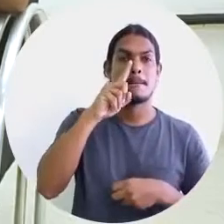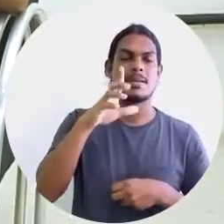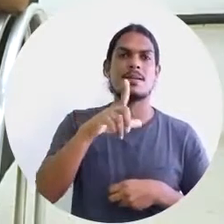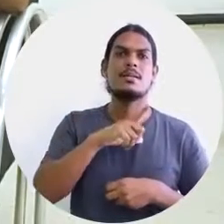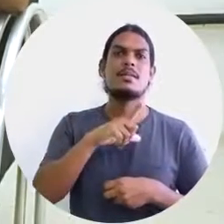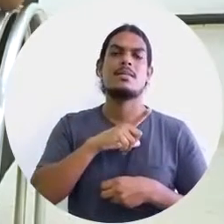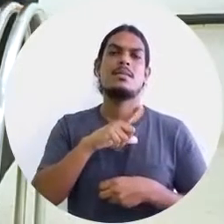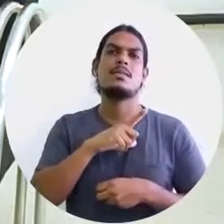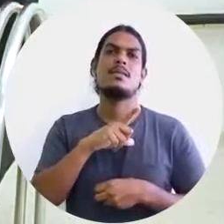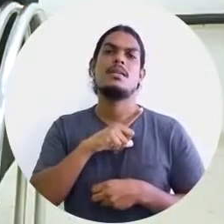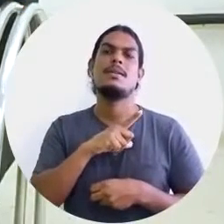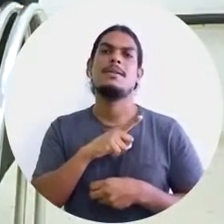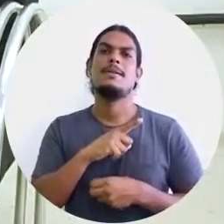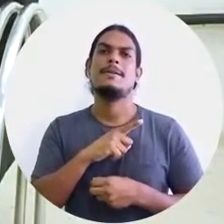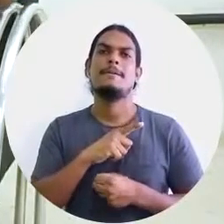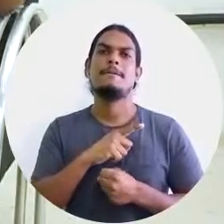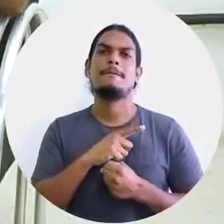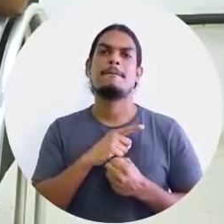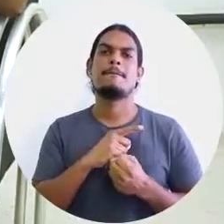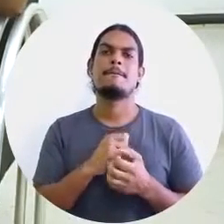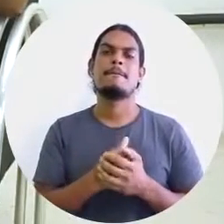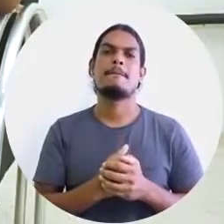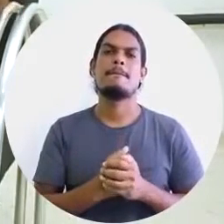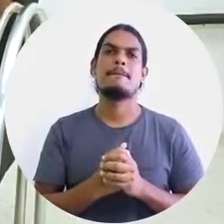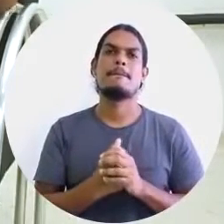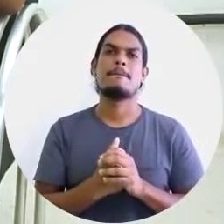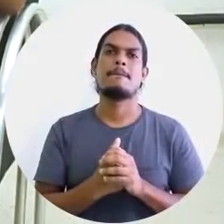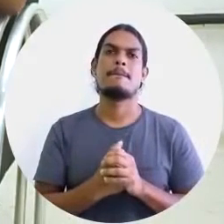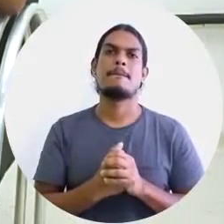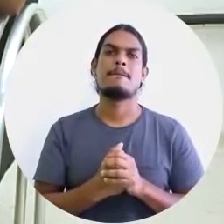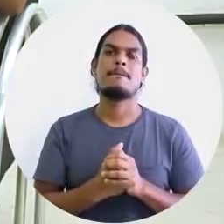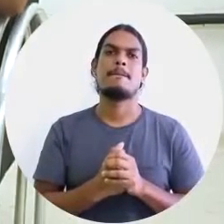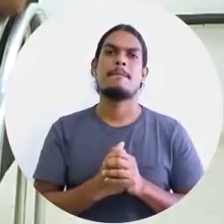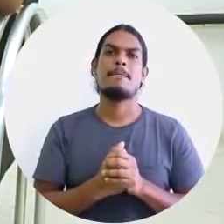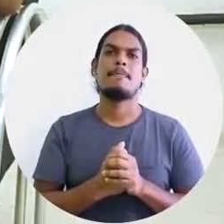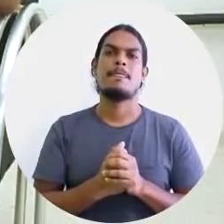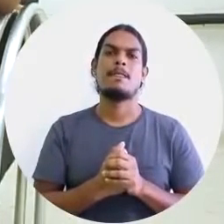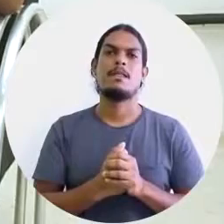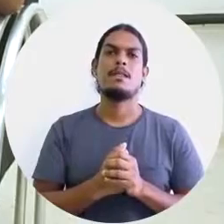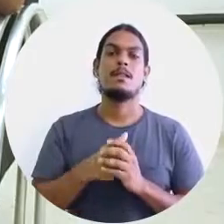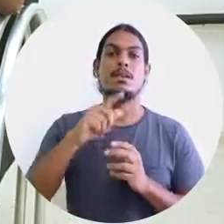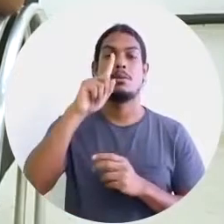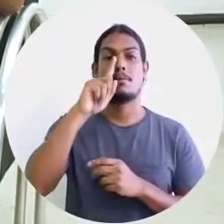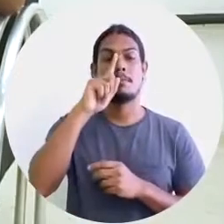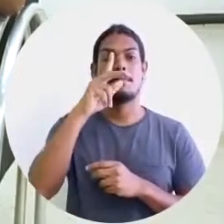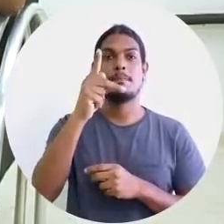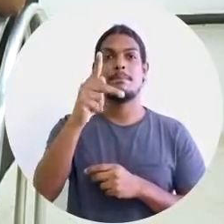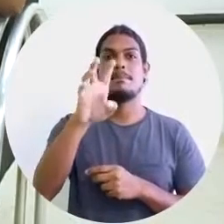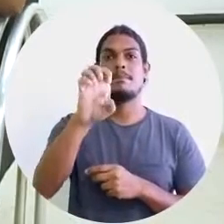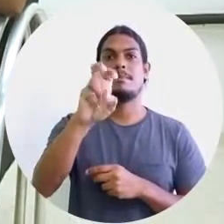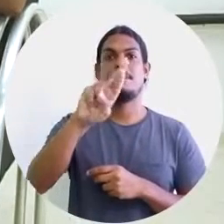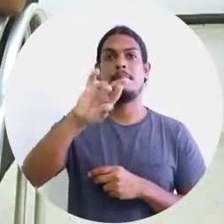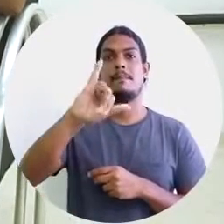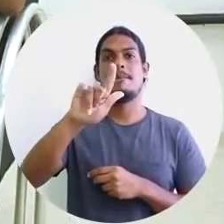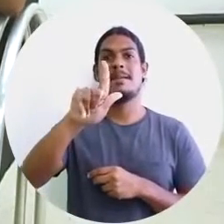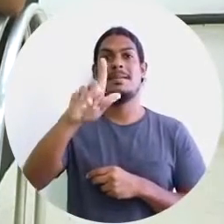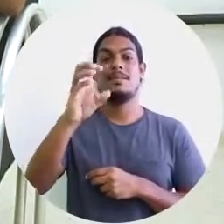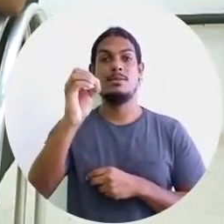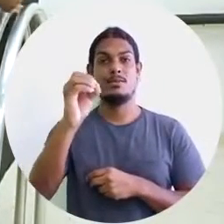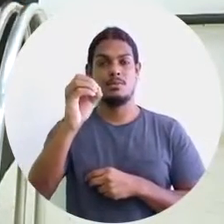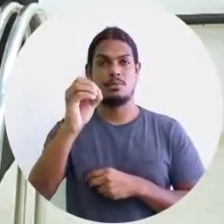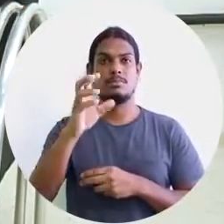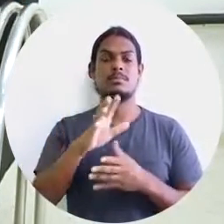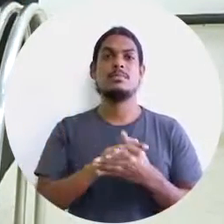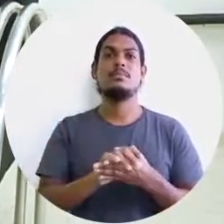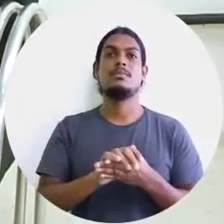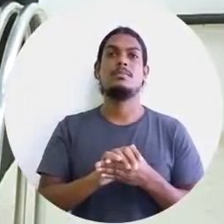geradora, e a gente pode até falar nesses termos de perigo e risco. A questão do perigo é